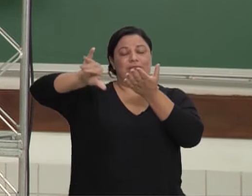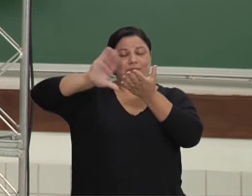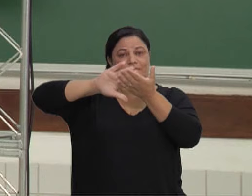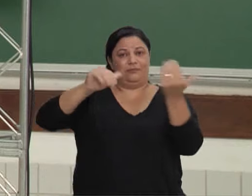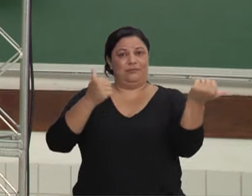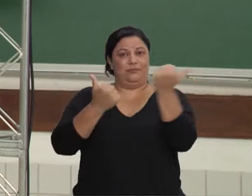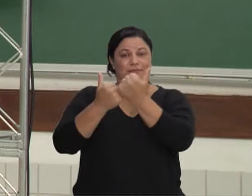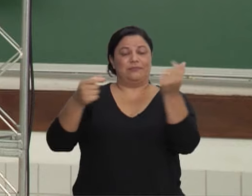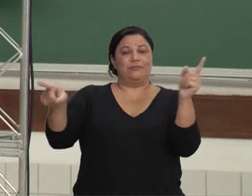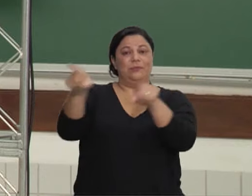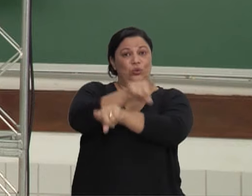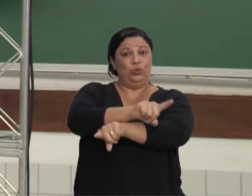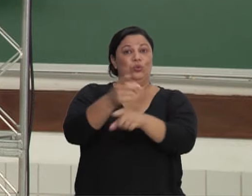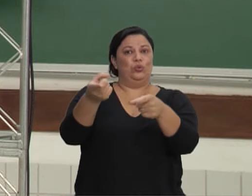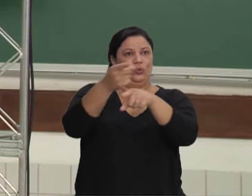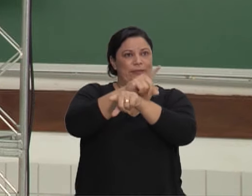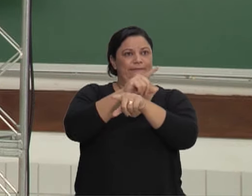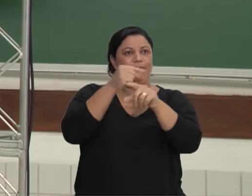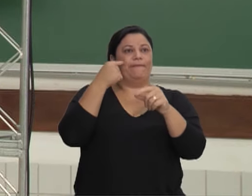1, que é meu A.